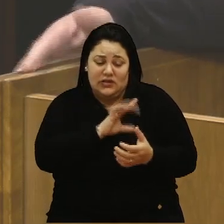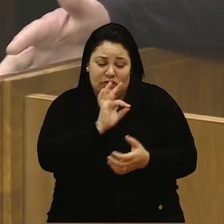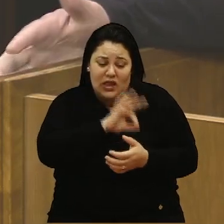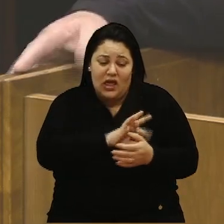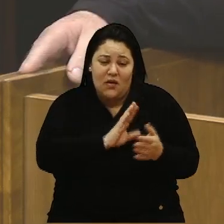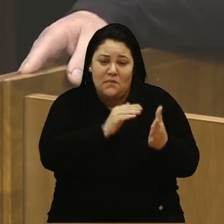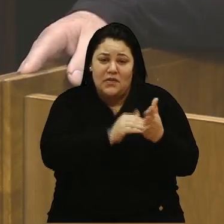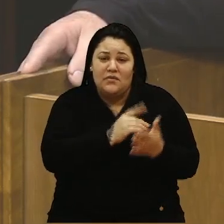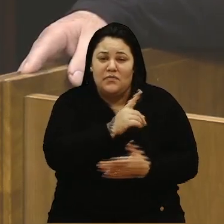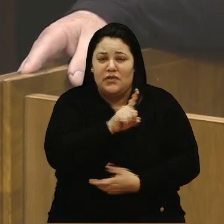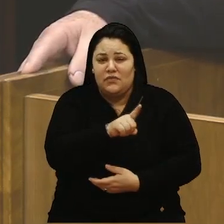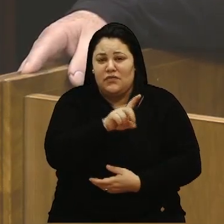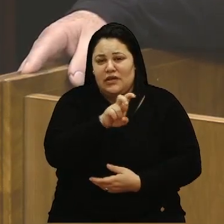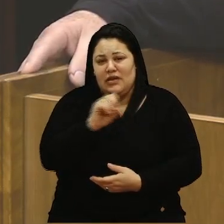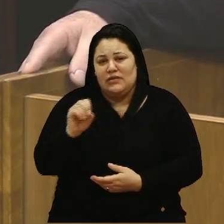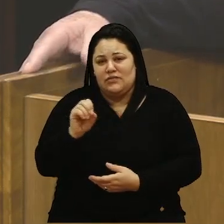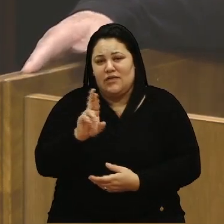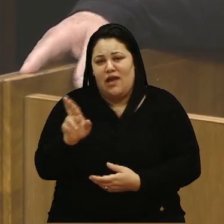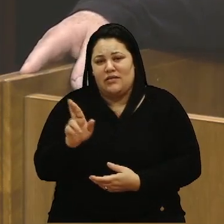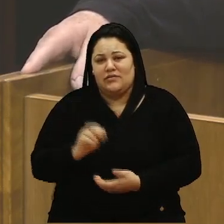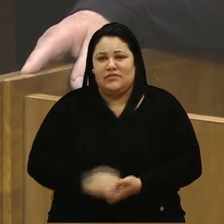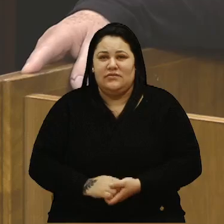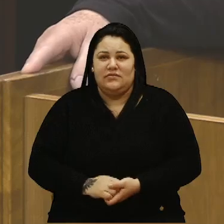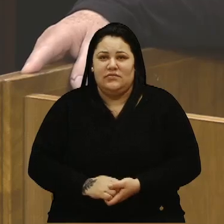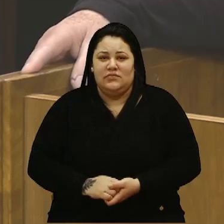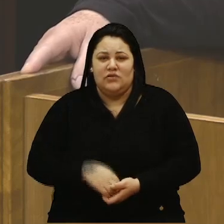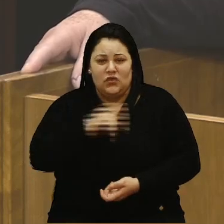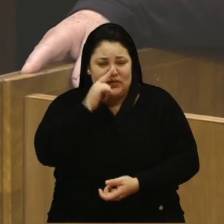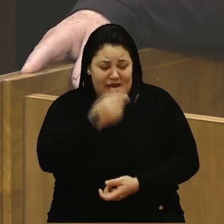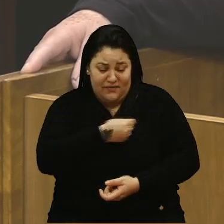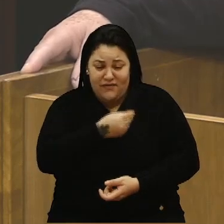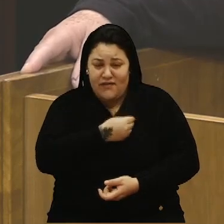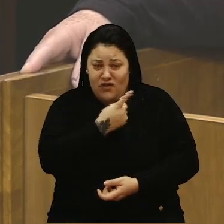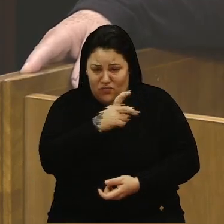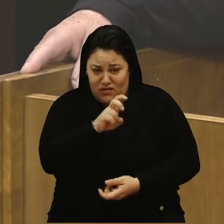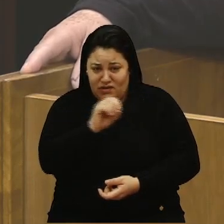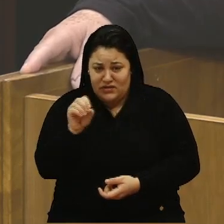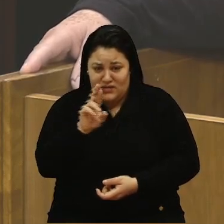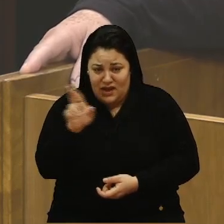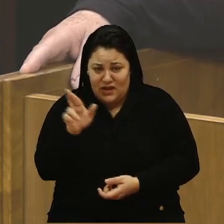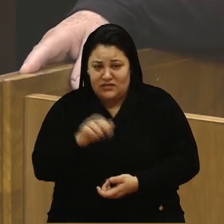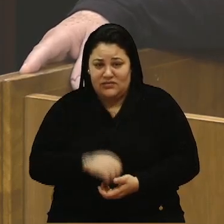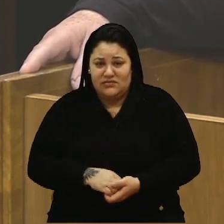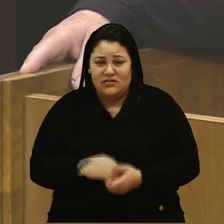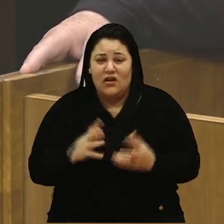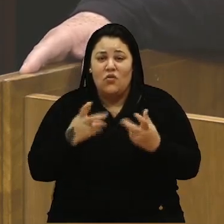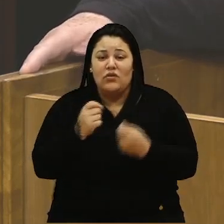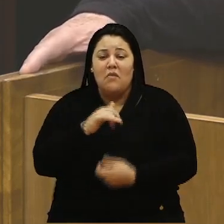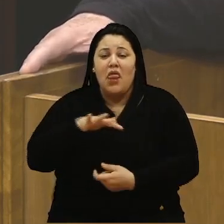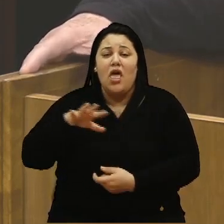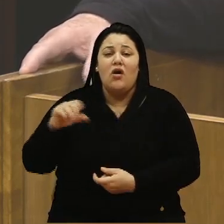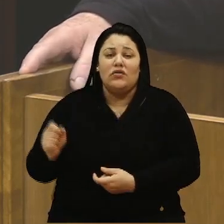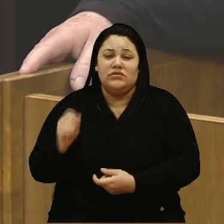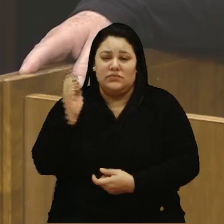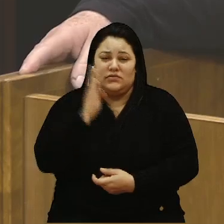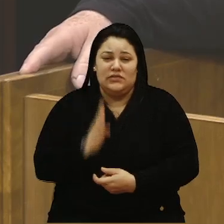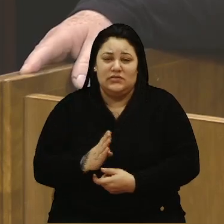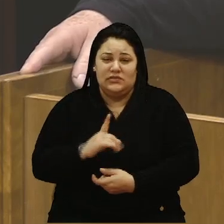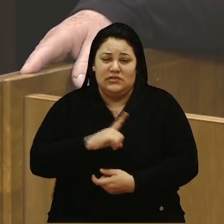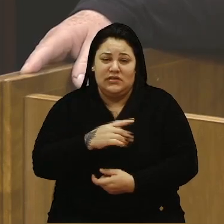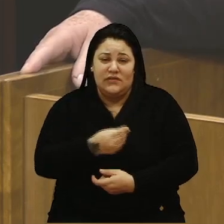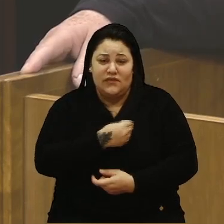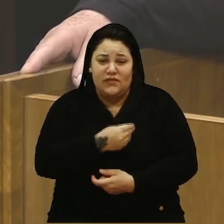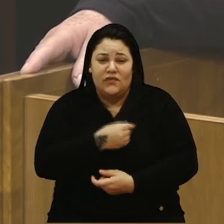em 1.500 e pouco. Dá para viver com isso? E quantos milhões de brasileiros vivem